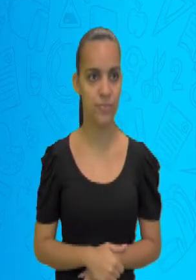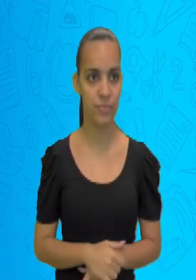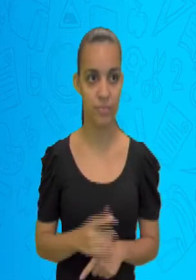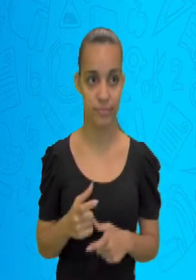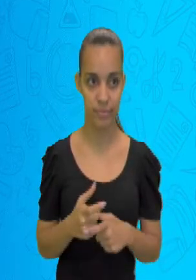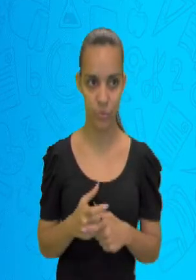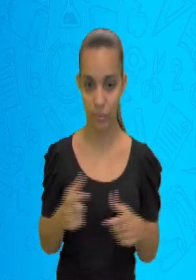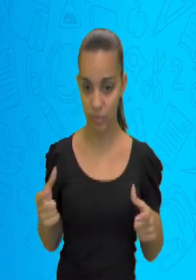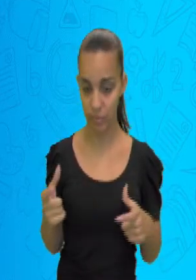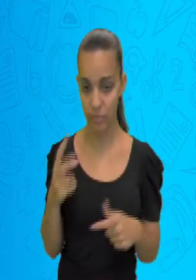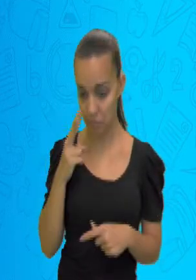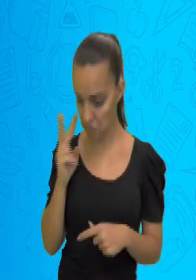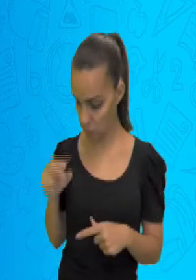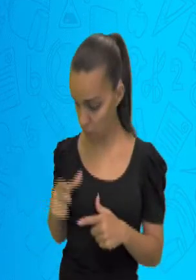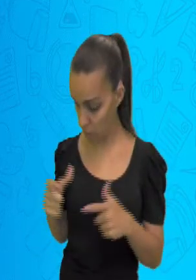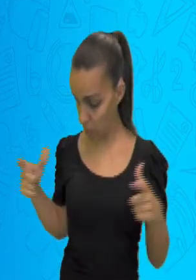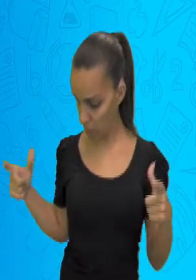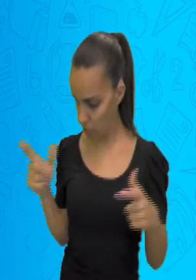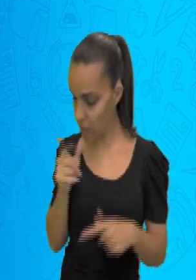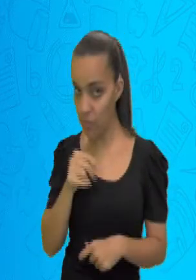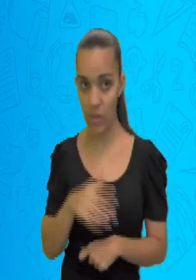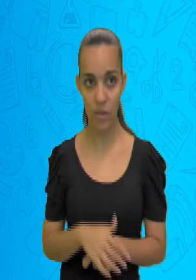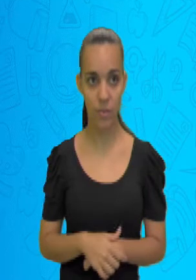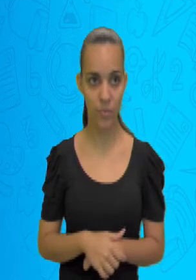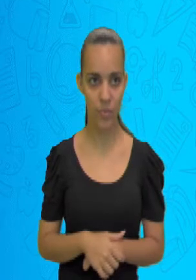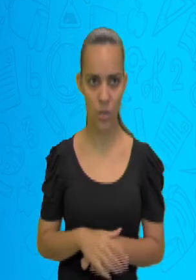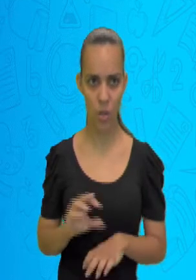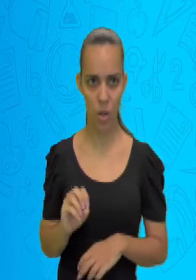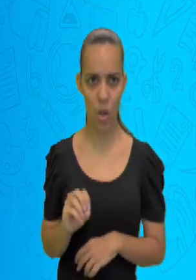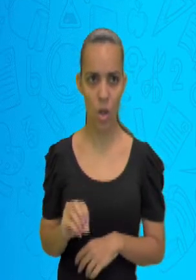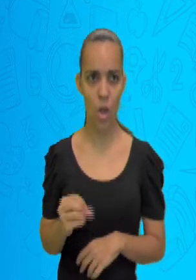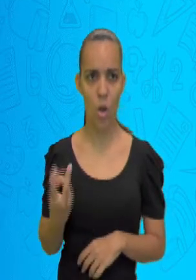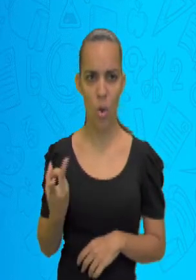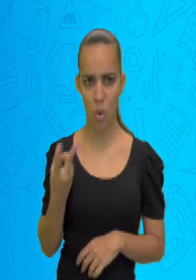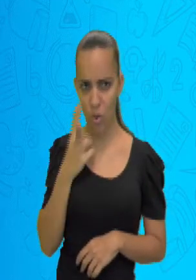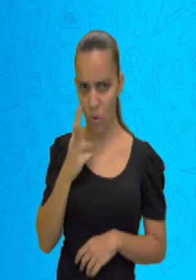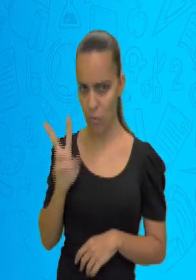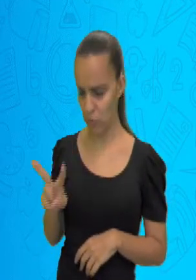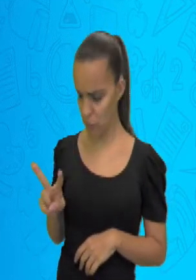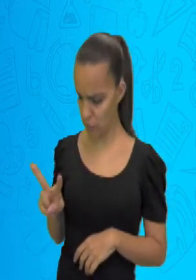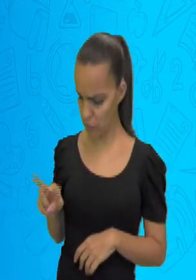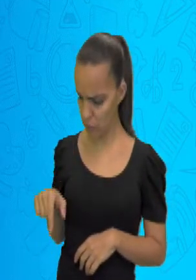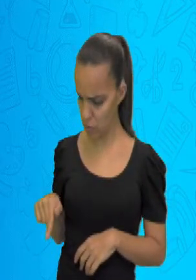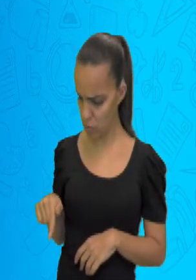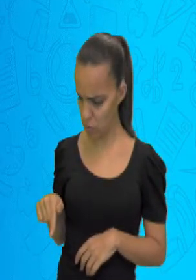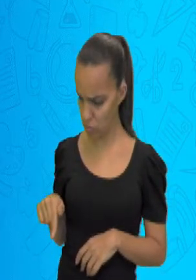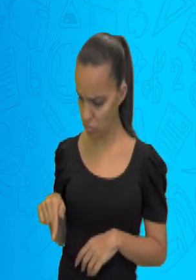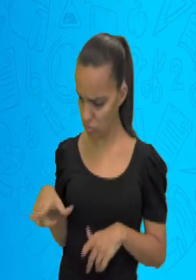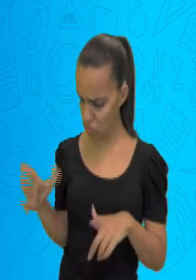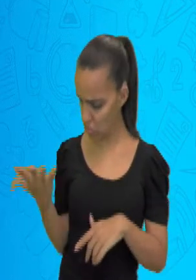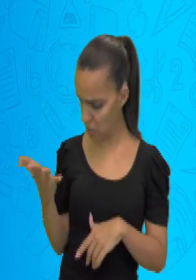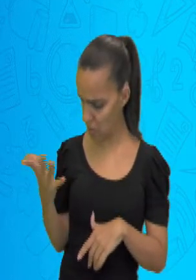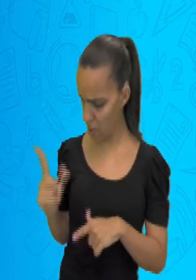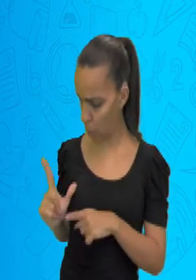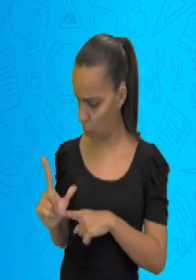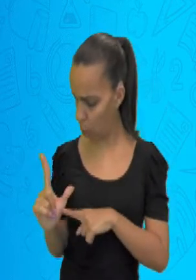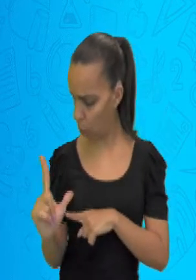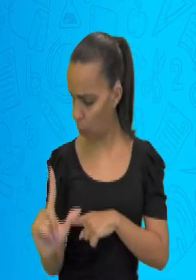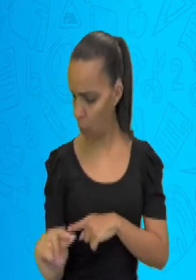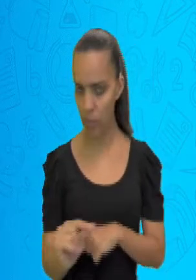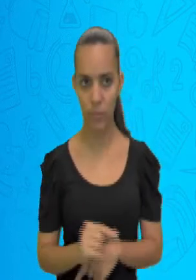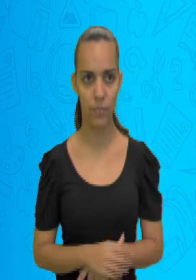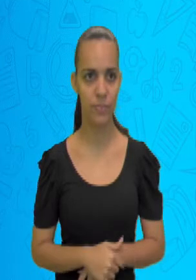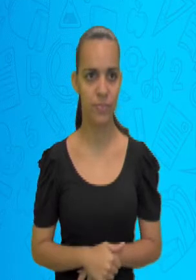maior na água, ou viu sua imagem indo embora. Ele só